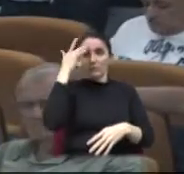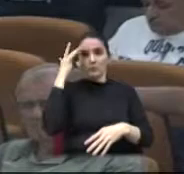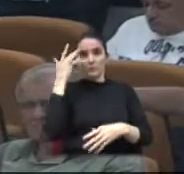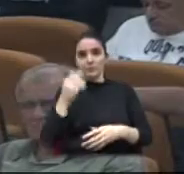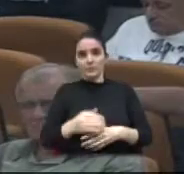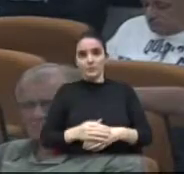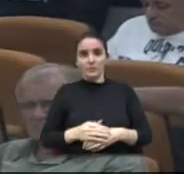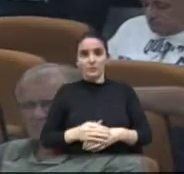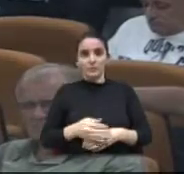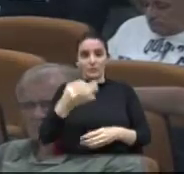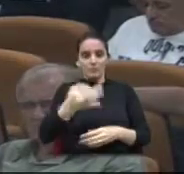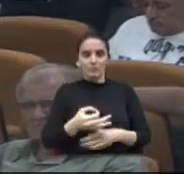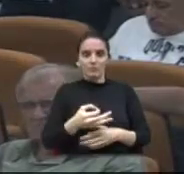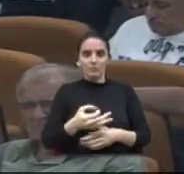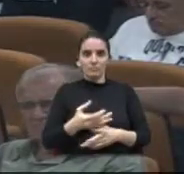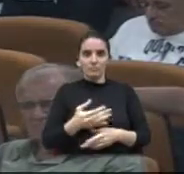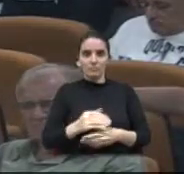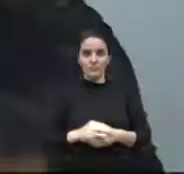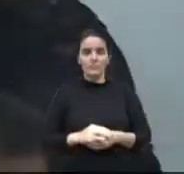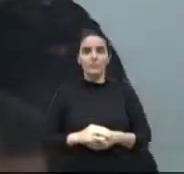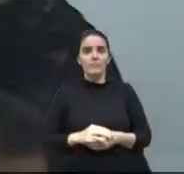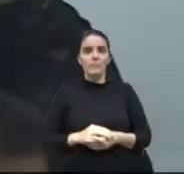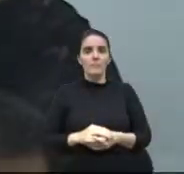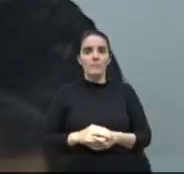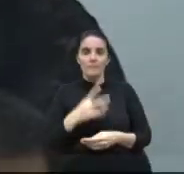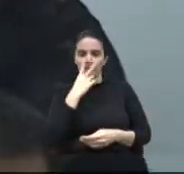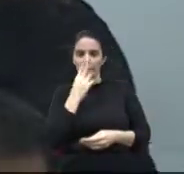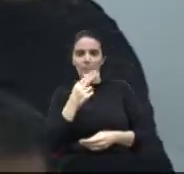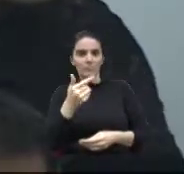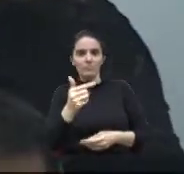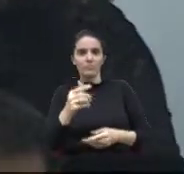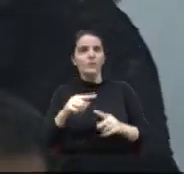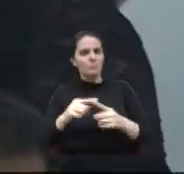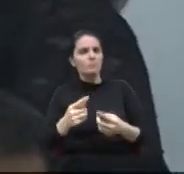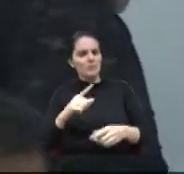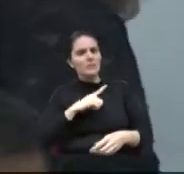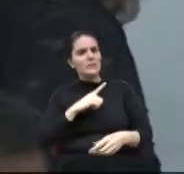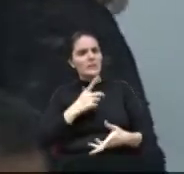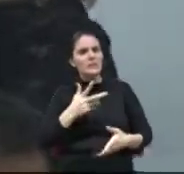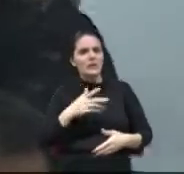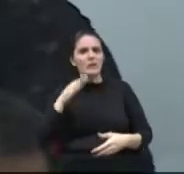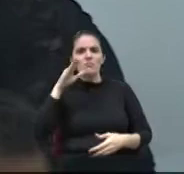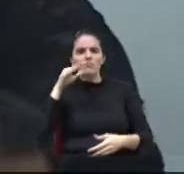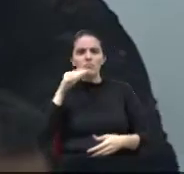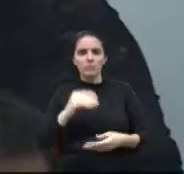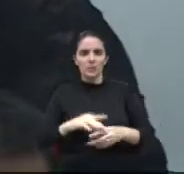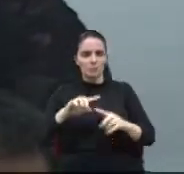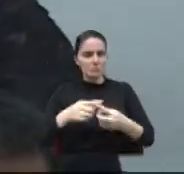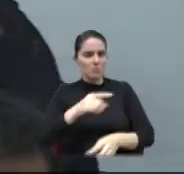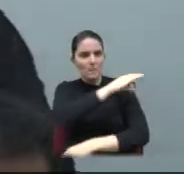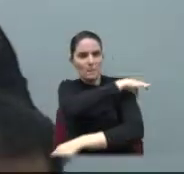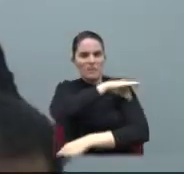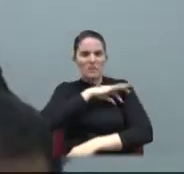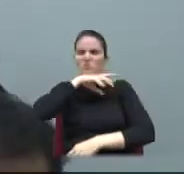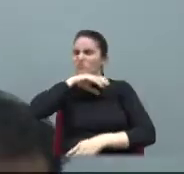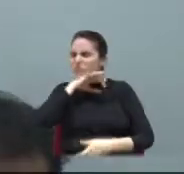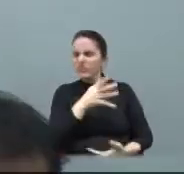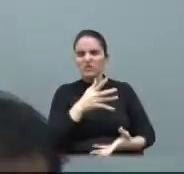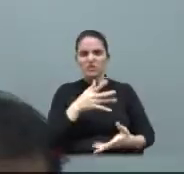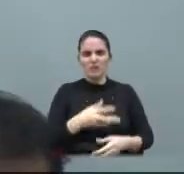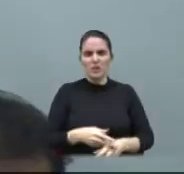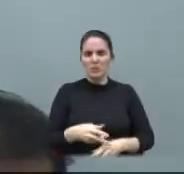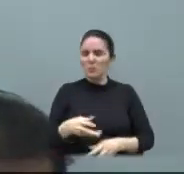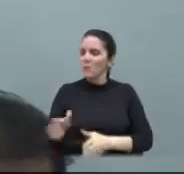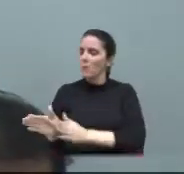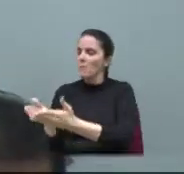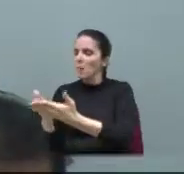competente da prefeitura tem. Prefeitura tem funcionários muito bons. O que nós temos aqui é um prefeito ruim, que não olha pelo pobre, pelo